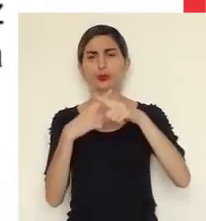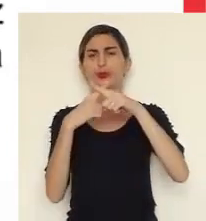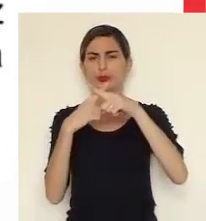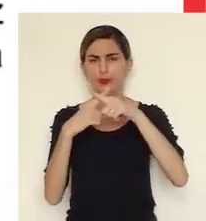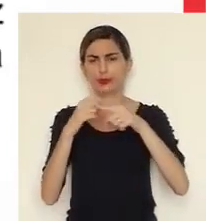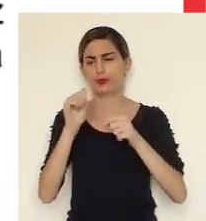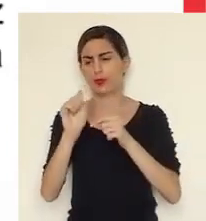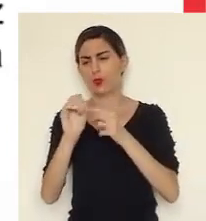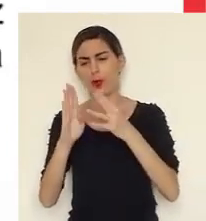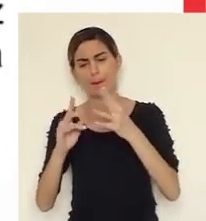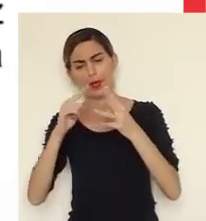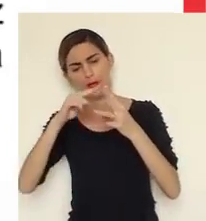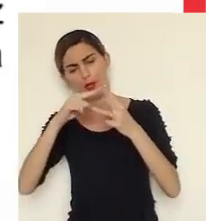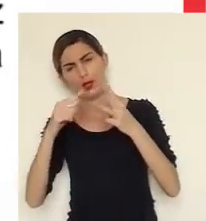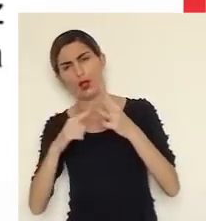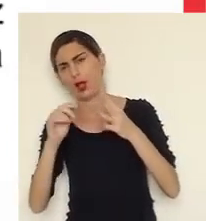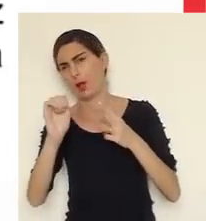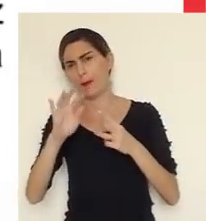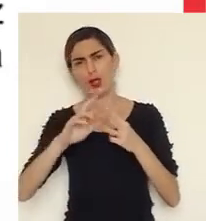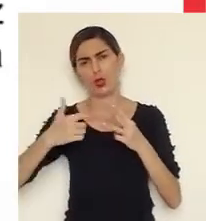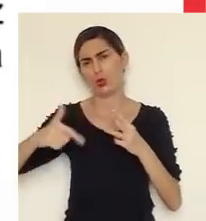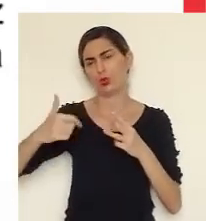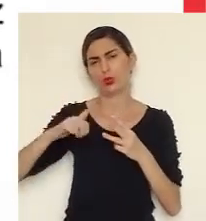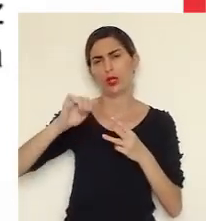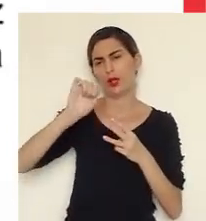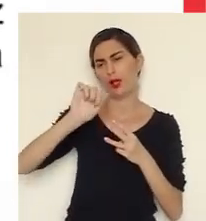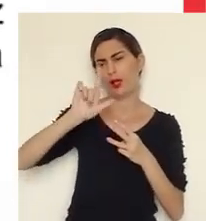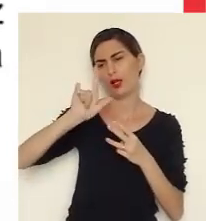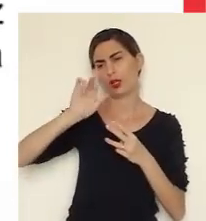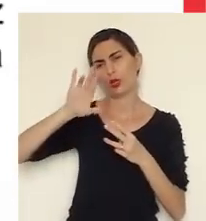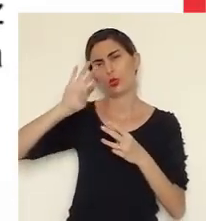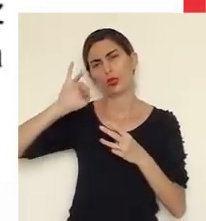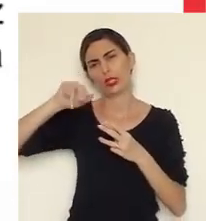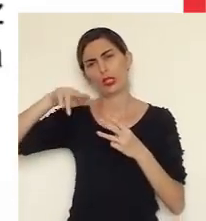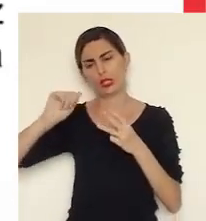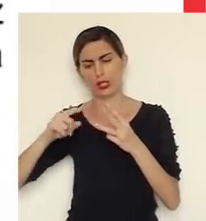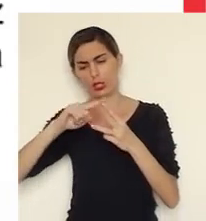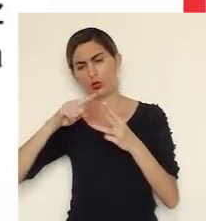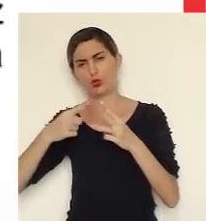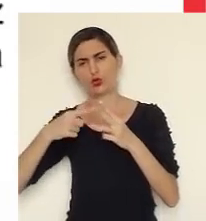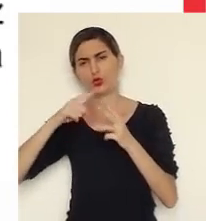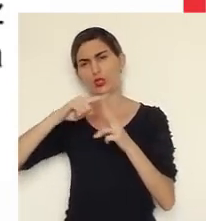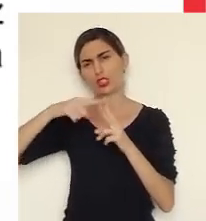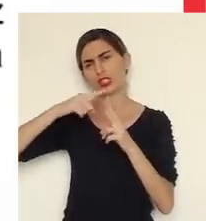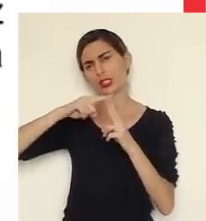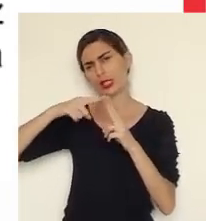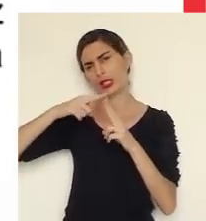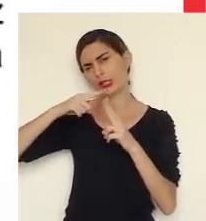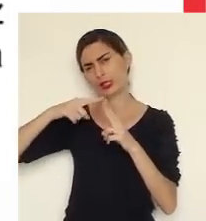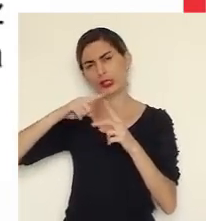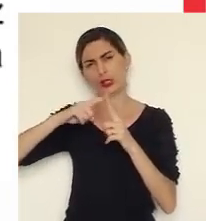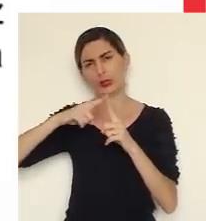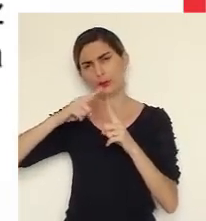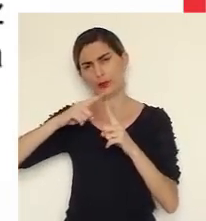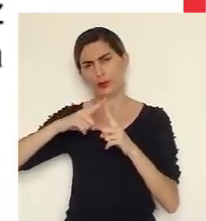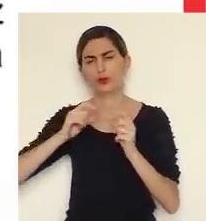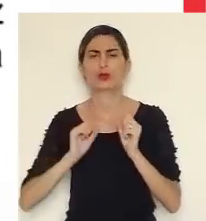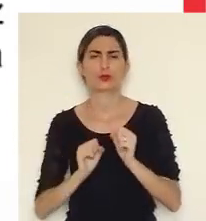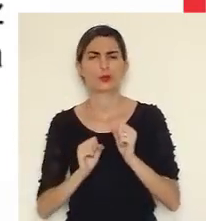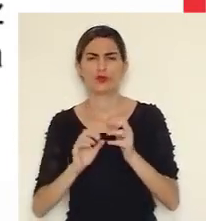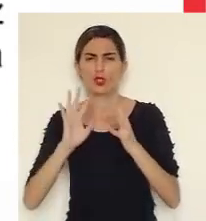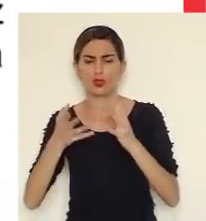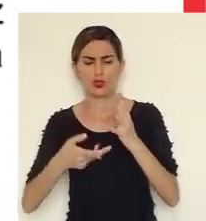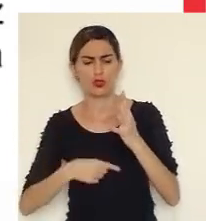com hemácias AB não produzirá nenhuma aglutinina, pois apresenta os dois tipos de